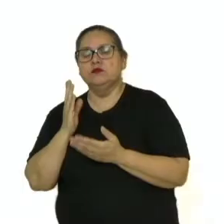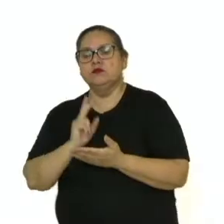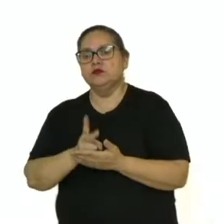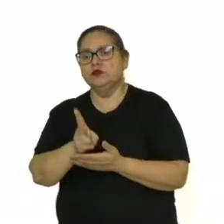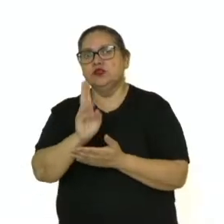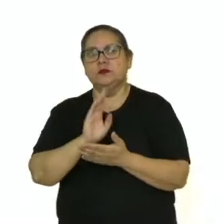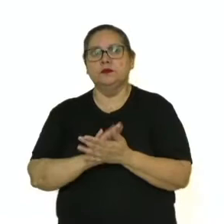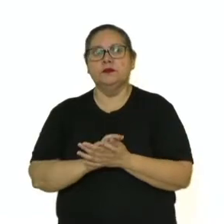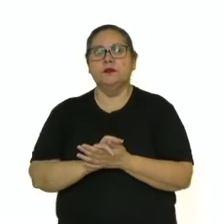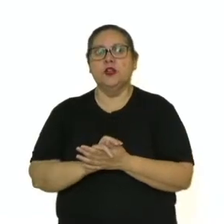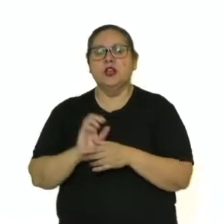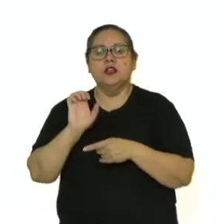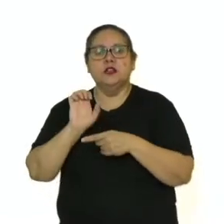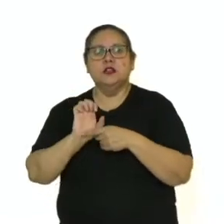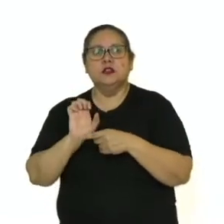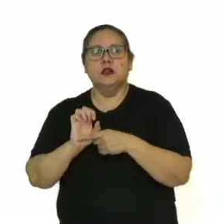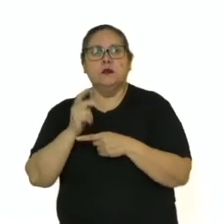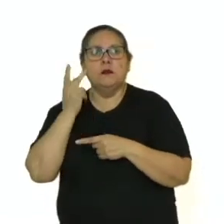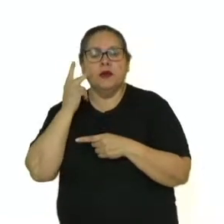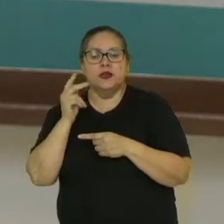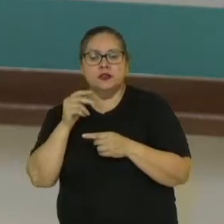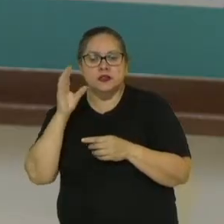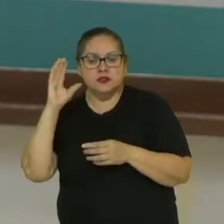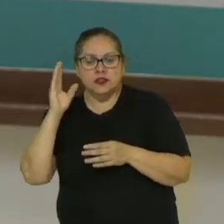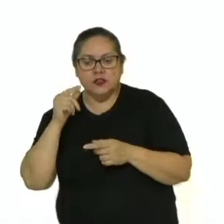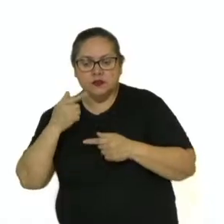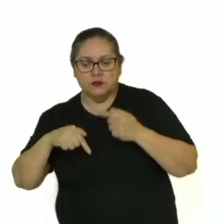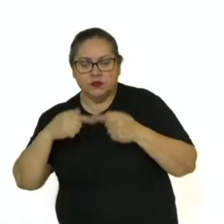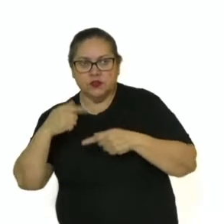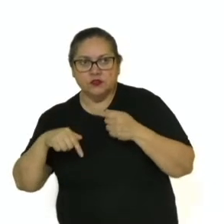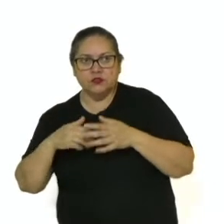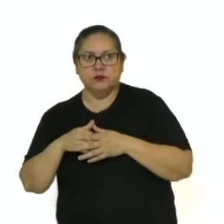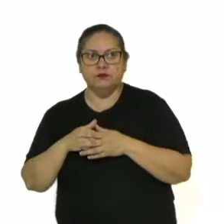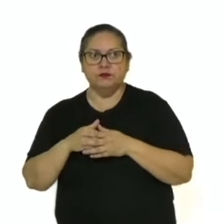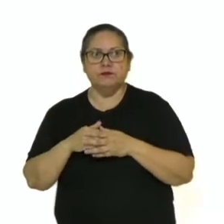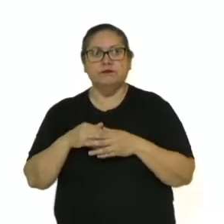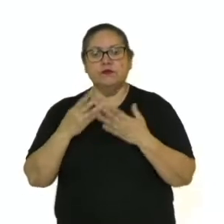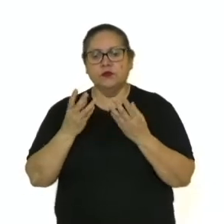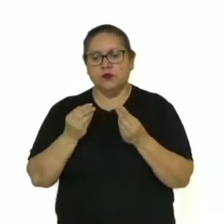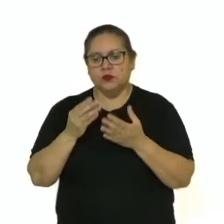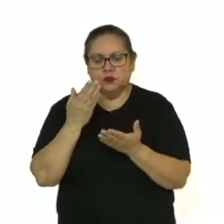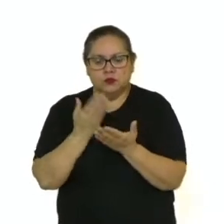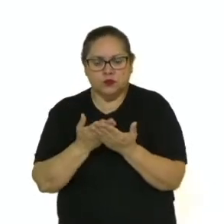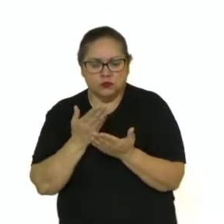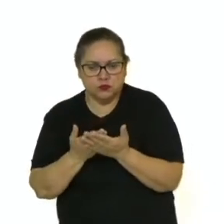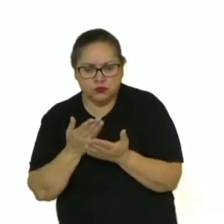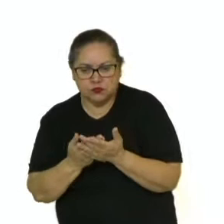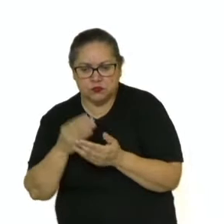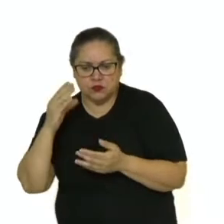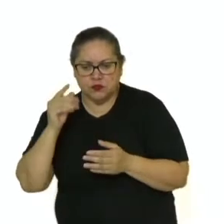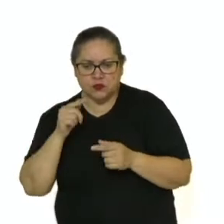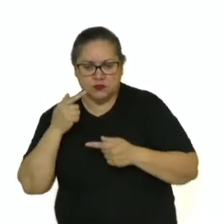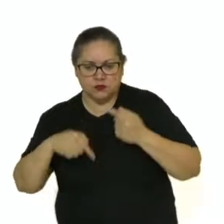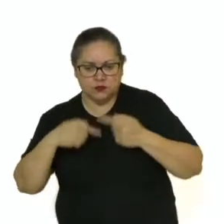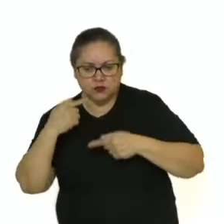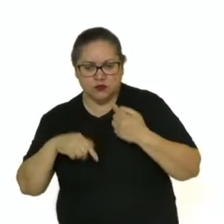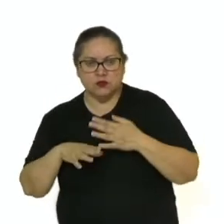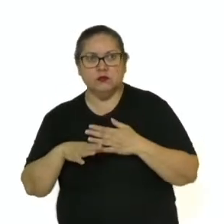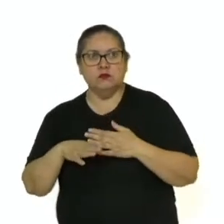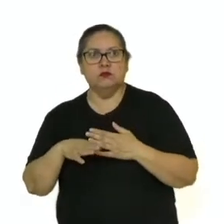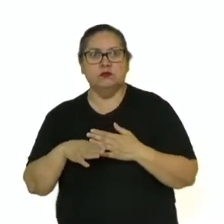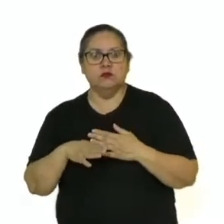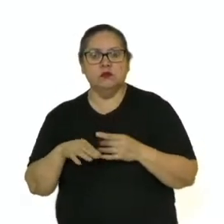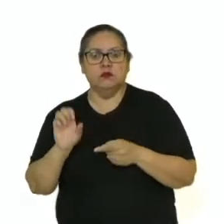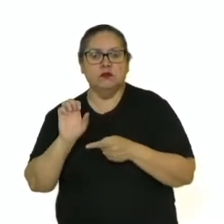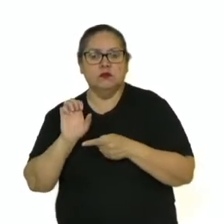continuar? Estado para a ciência política. Grande parte dos estudos da ciência política se referem ao tema